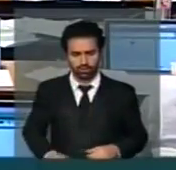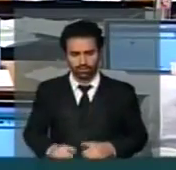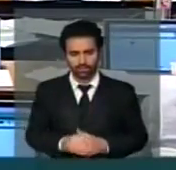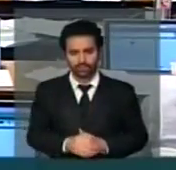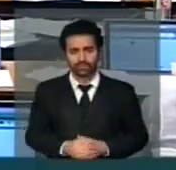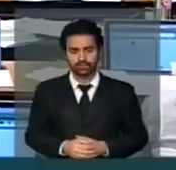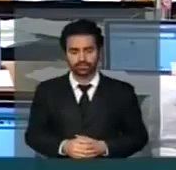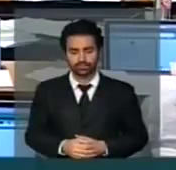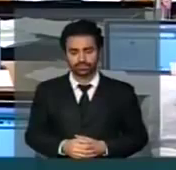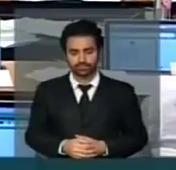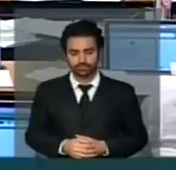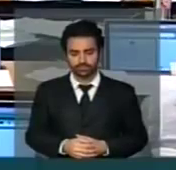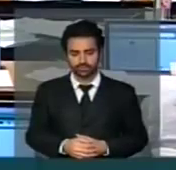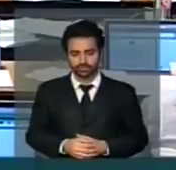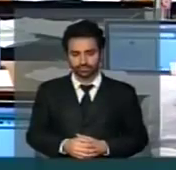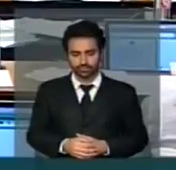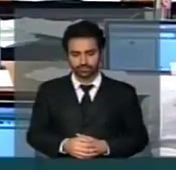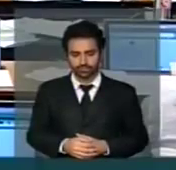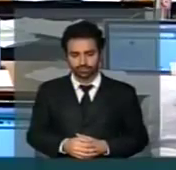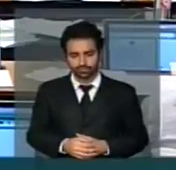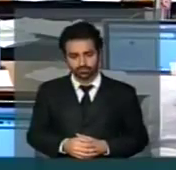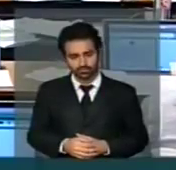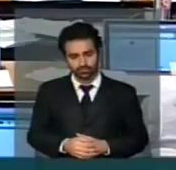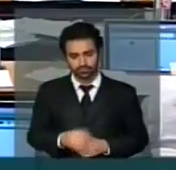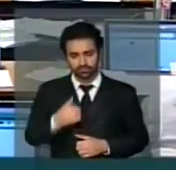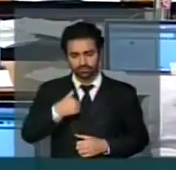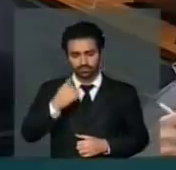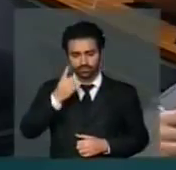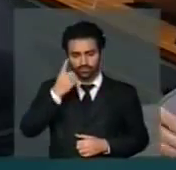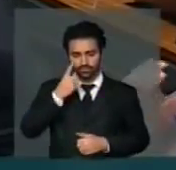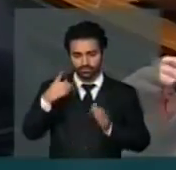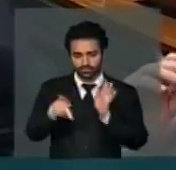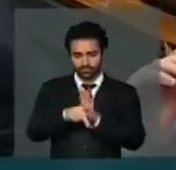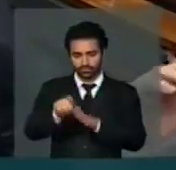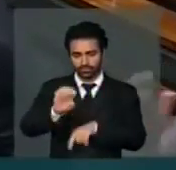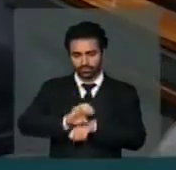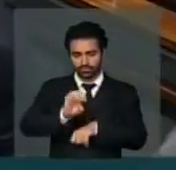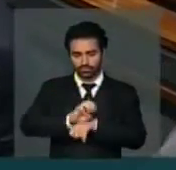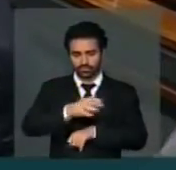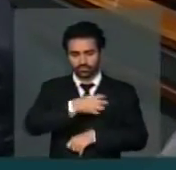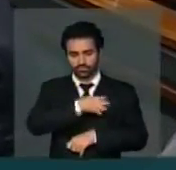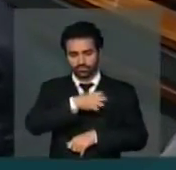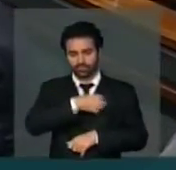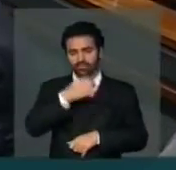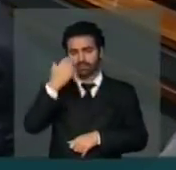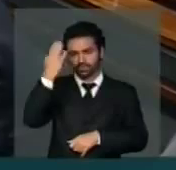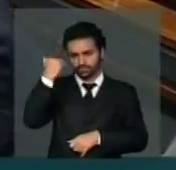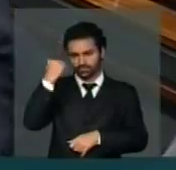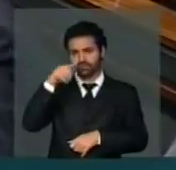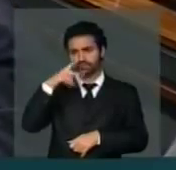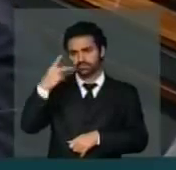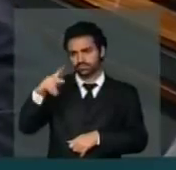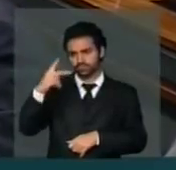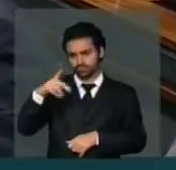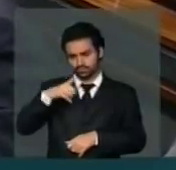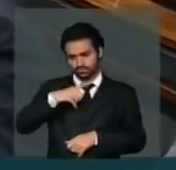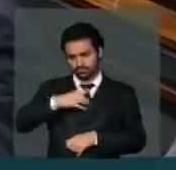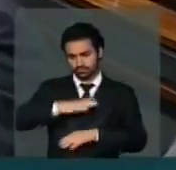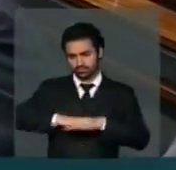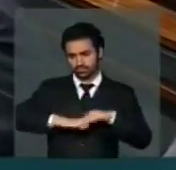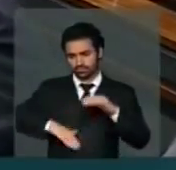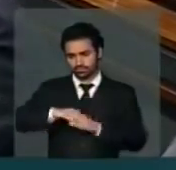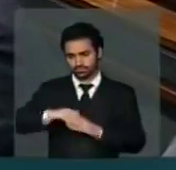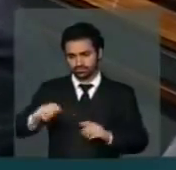senhor Jorge Arge, eu como deputado baiano, sei da sua competência,